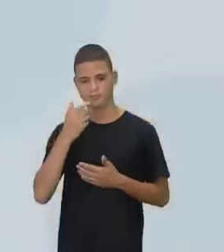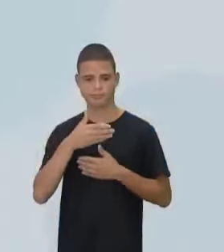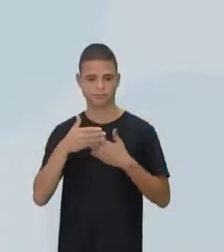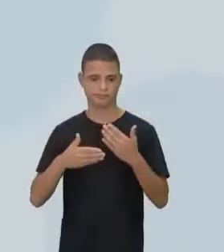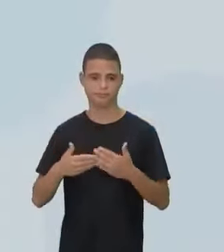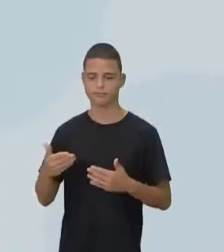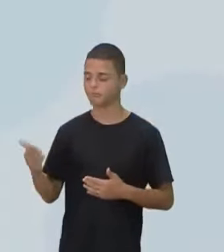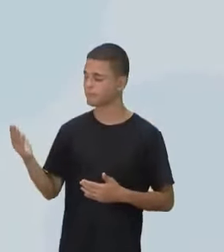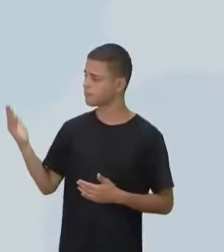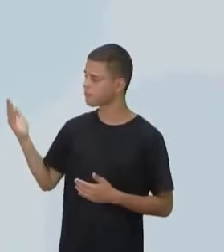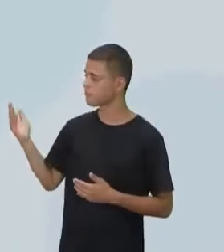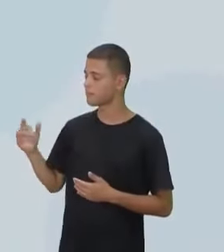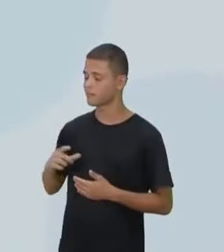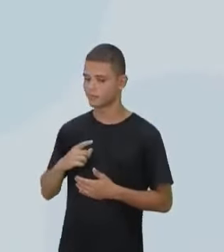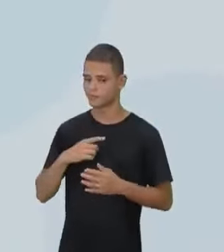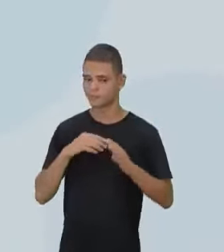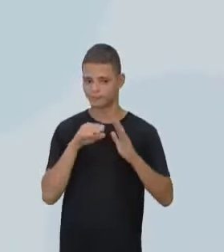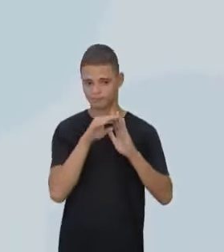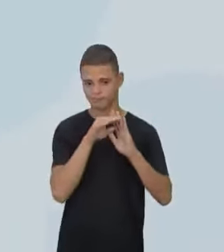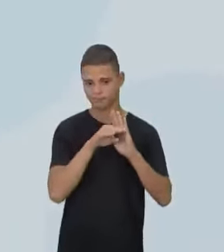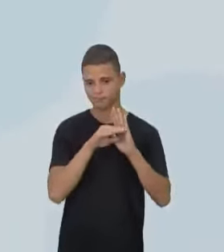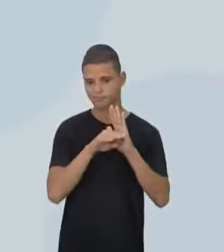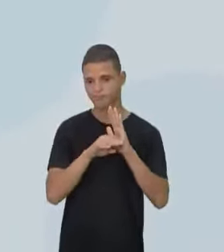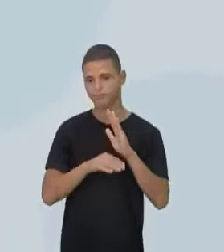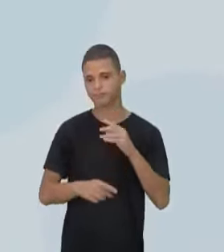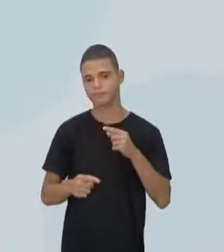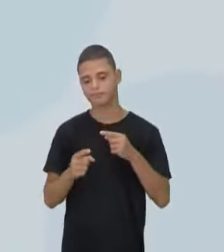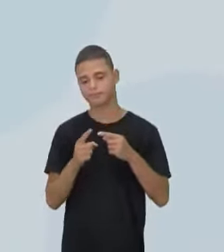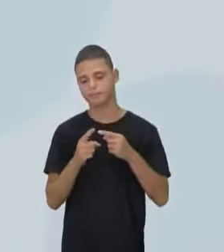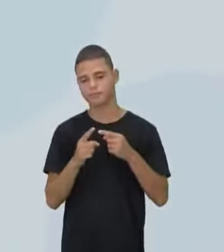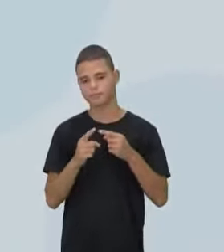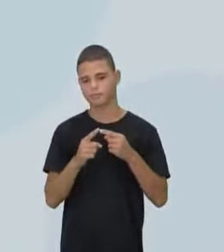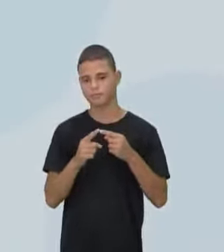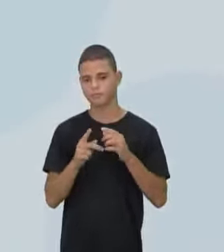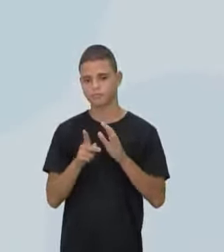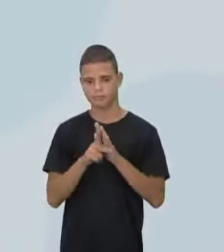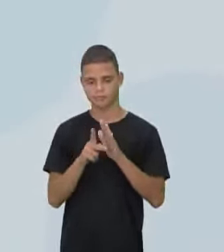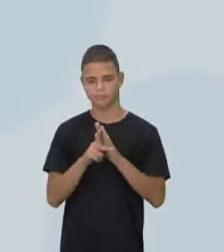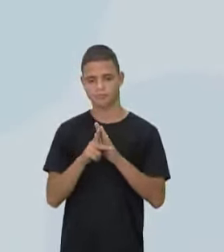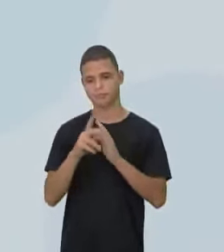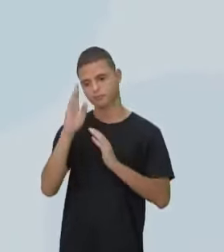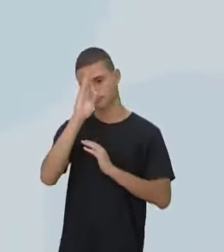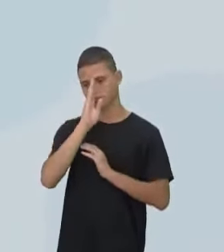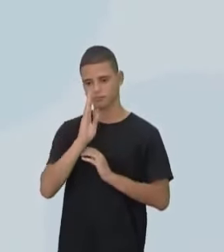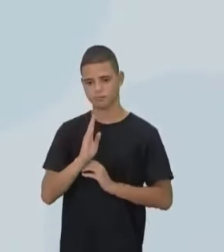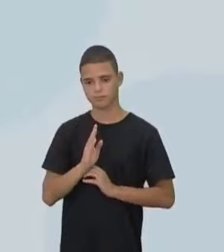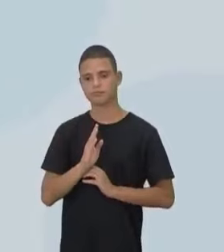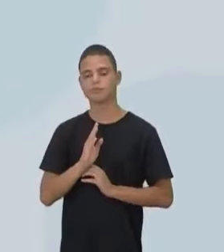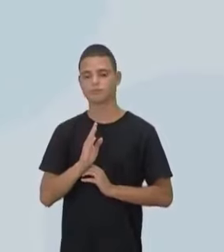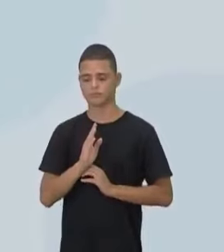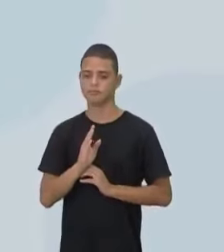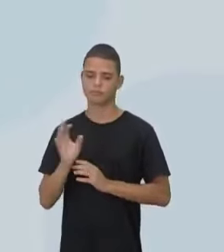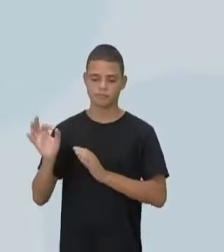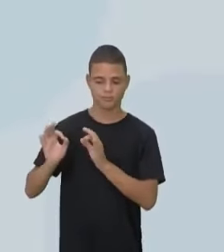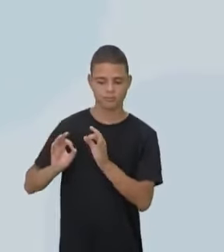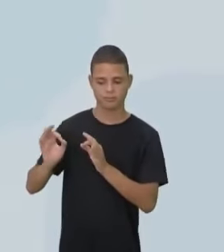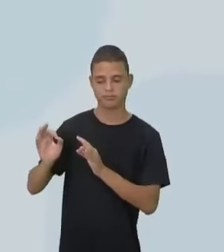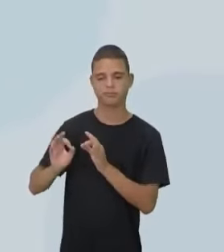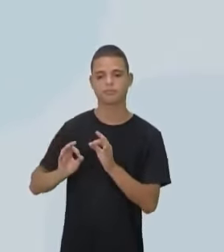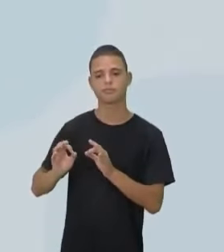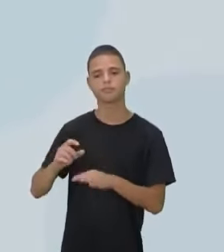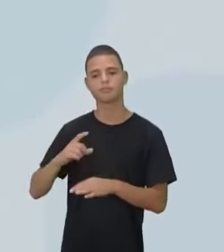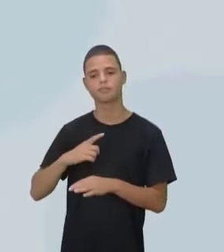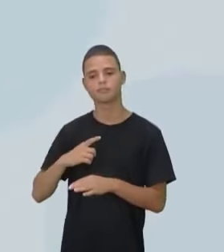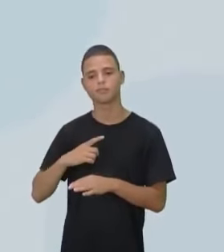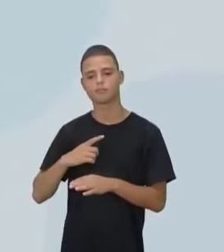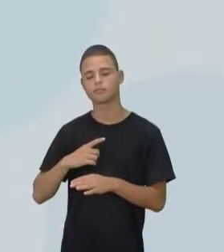nós temos a classificação dos desastres. Nós temos uma codificação nacional, oficial, que faz isso, né? E eu trouxe